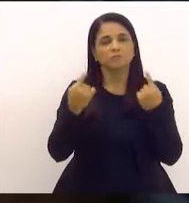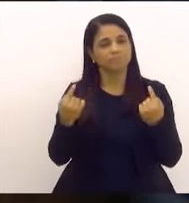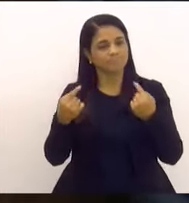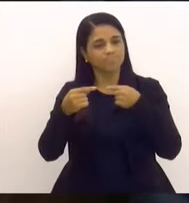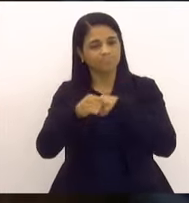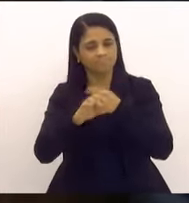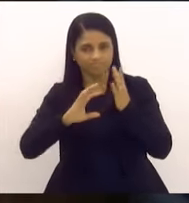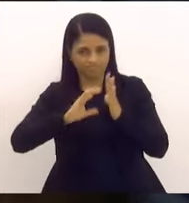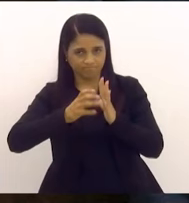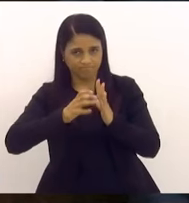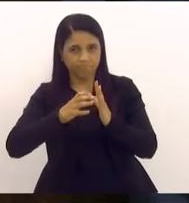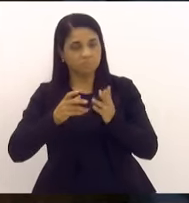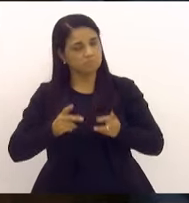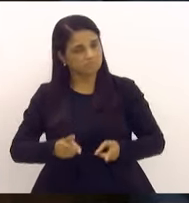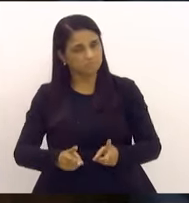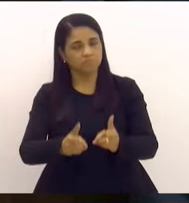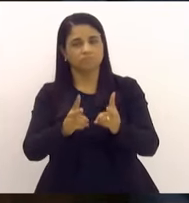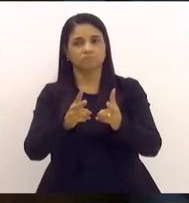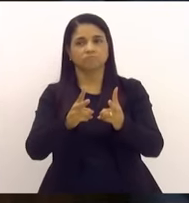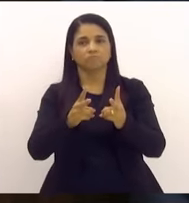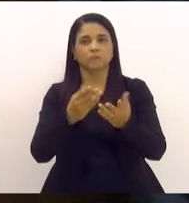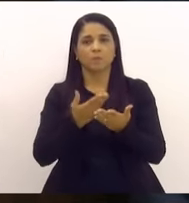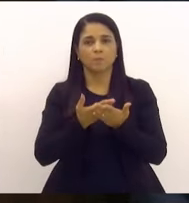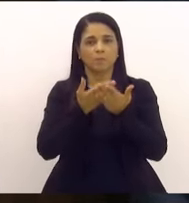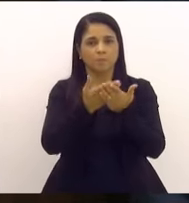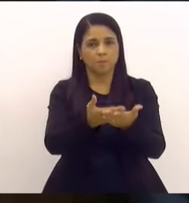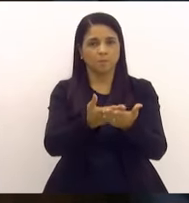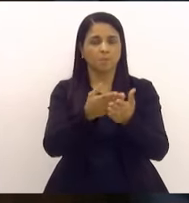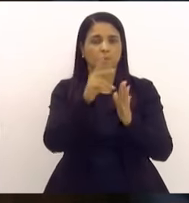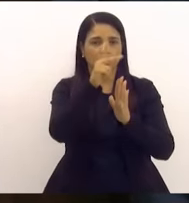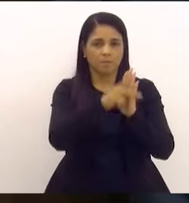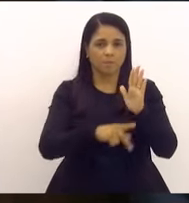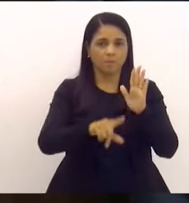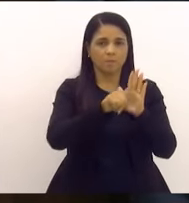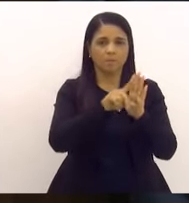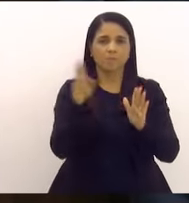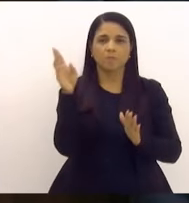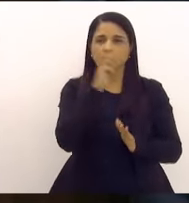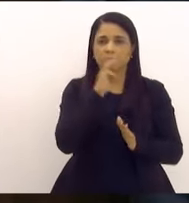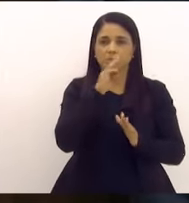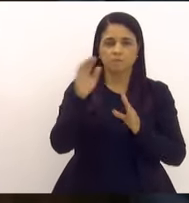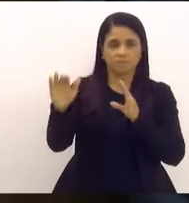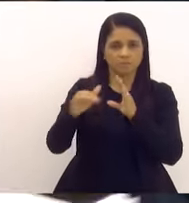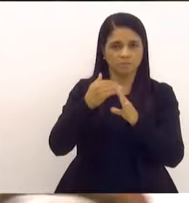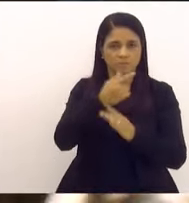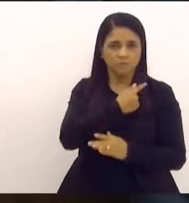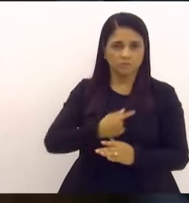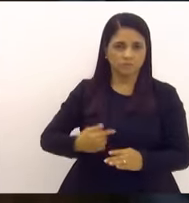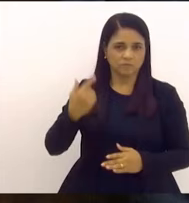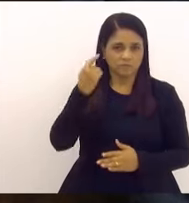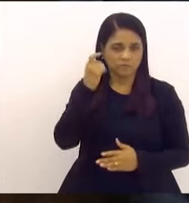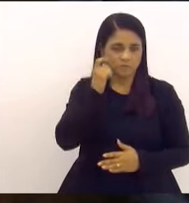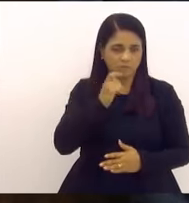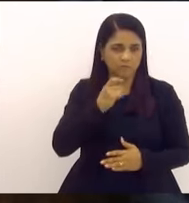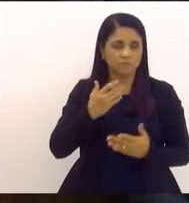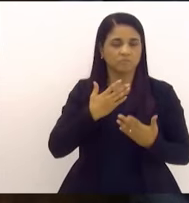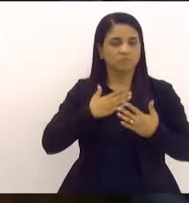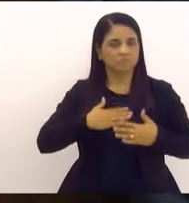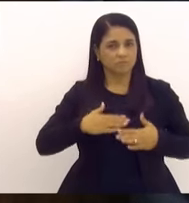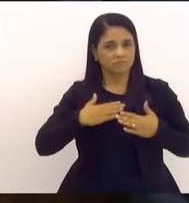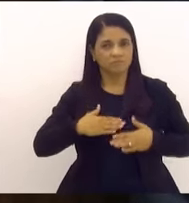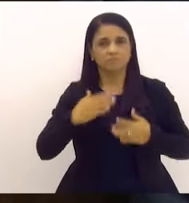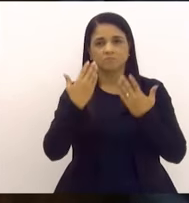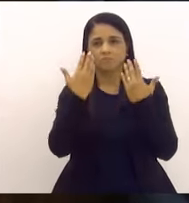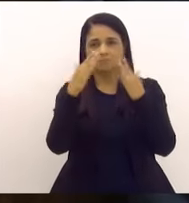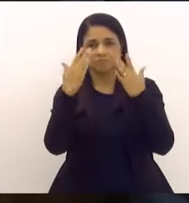permitiu que a gente caminhasse o projeto de lei, a mensagem em regime de urgência do governador com toda a tranquilidade. Então,